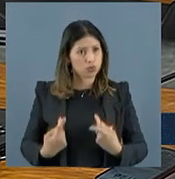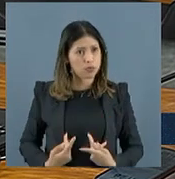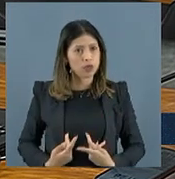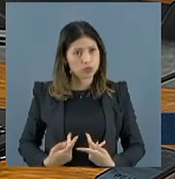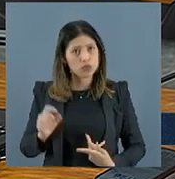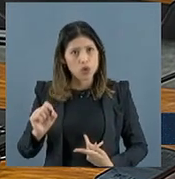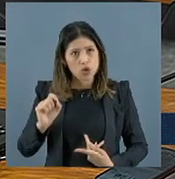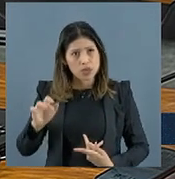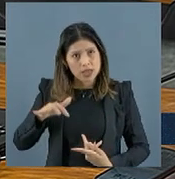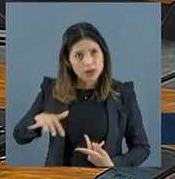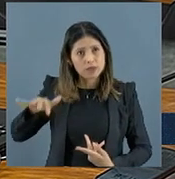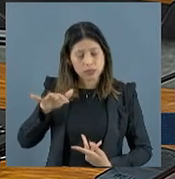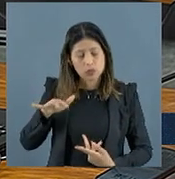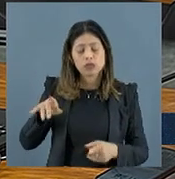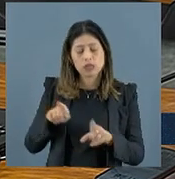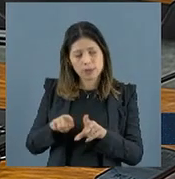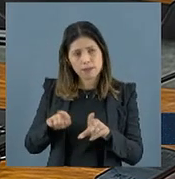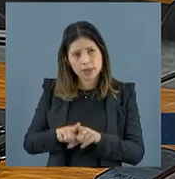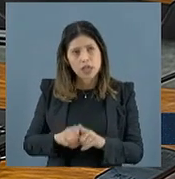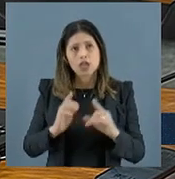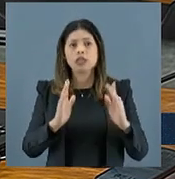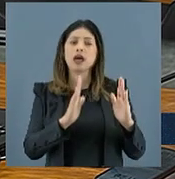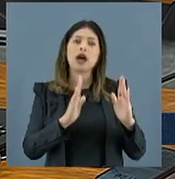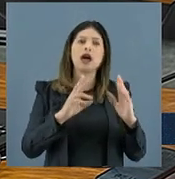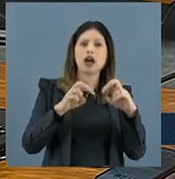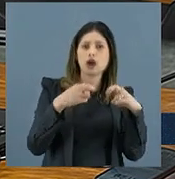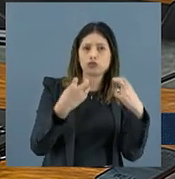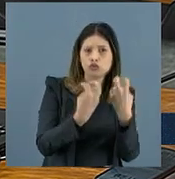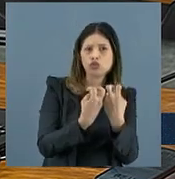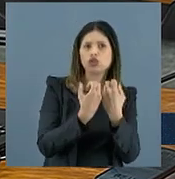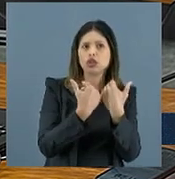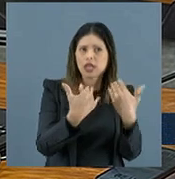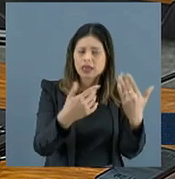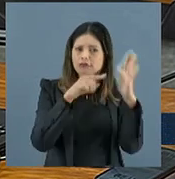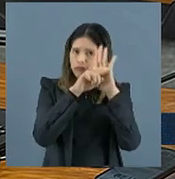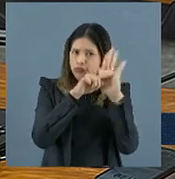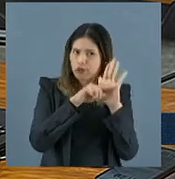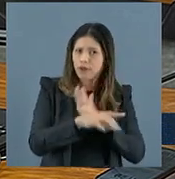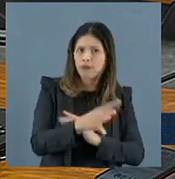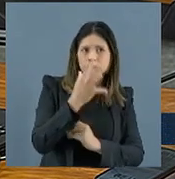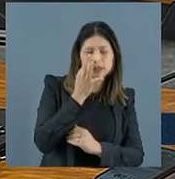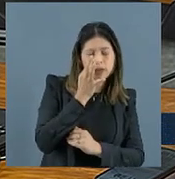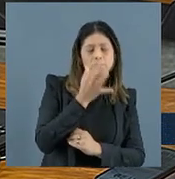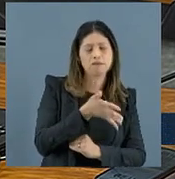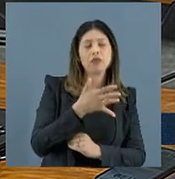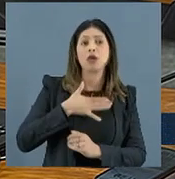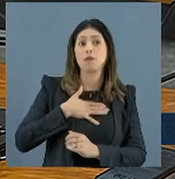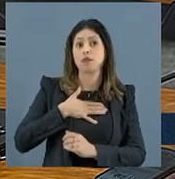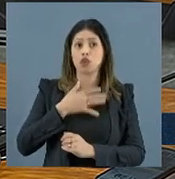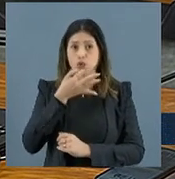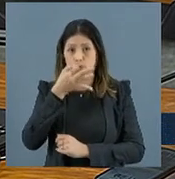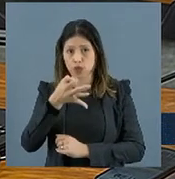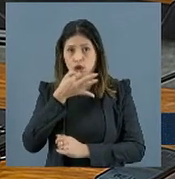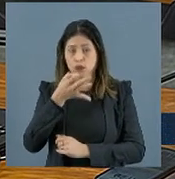na audiência de custódia, né? Então, faço um paralelo. No meu modo de entender, está muito claro, nós temos presos políticos